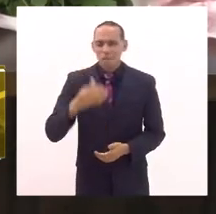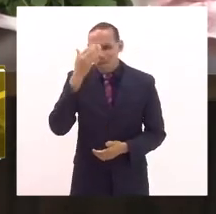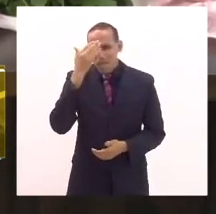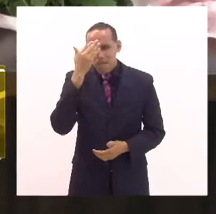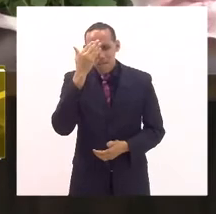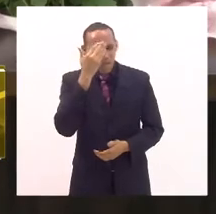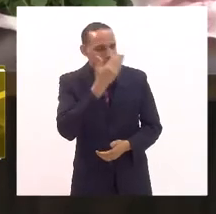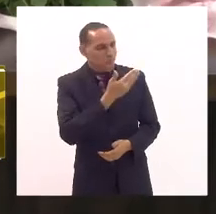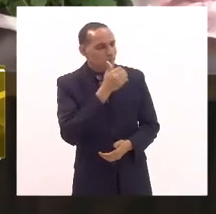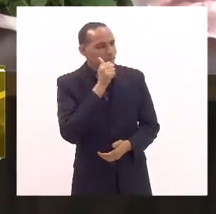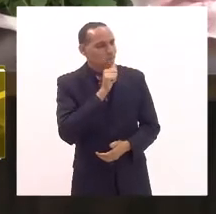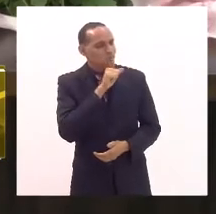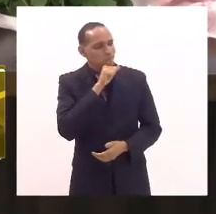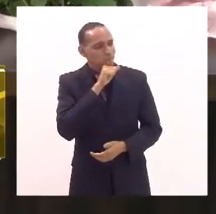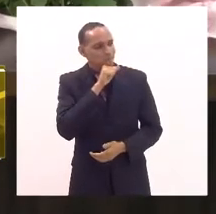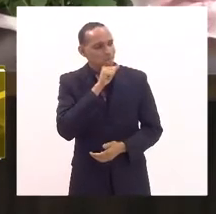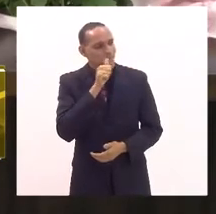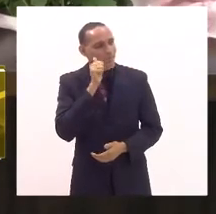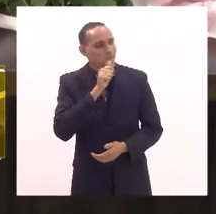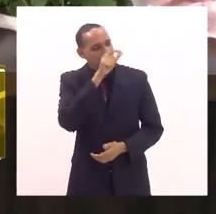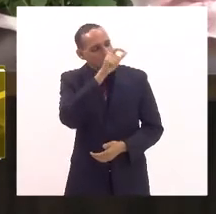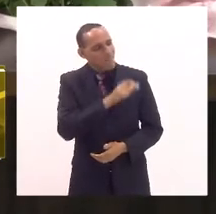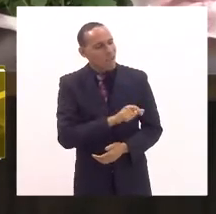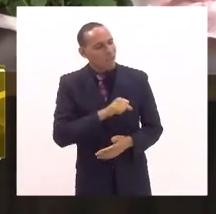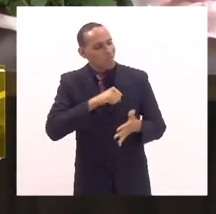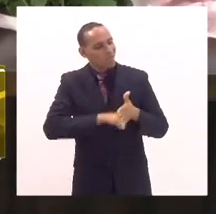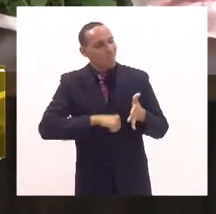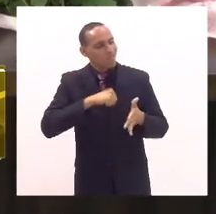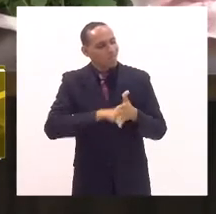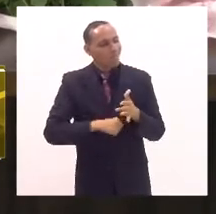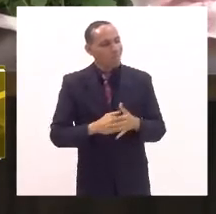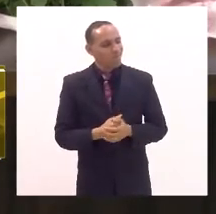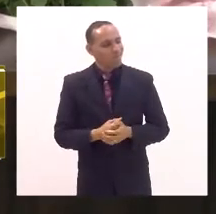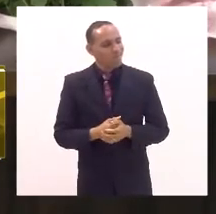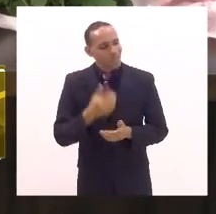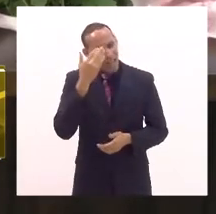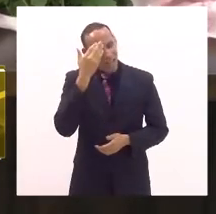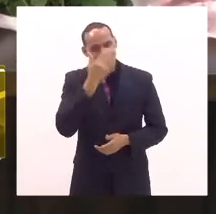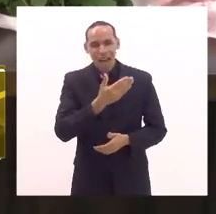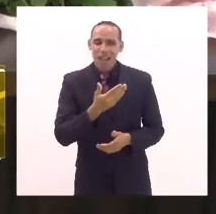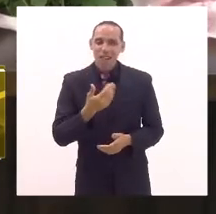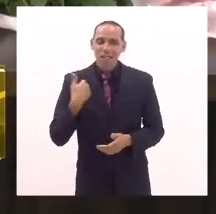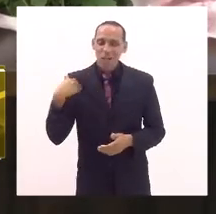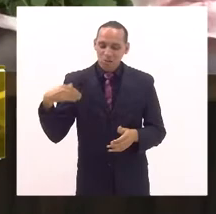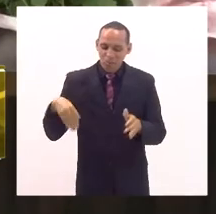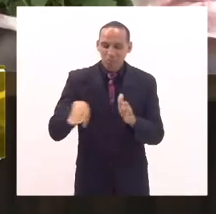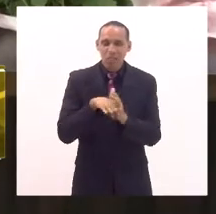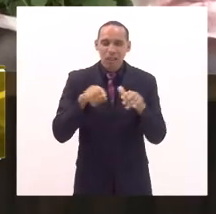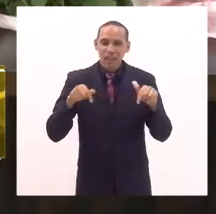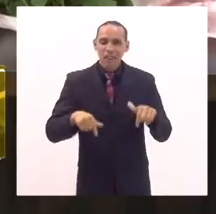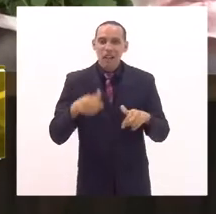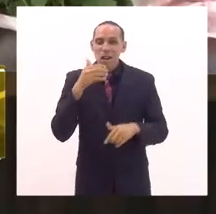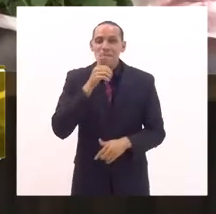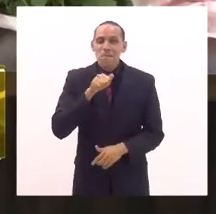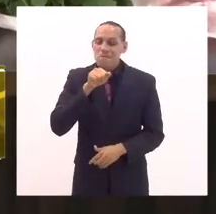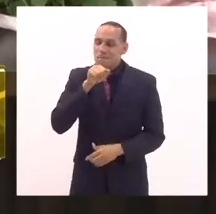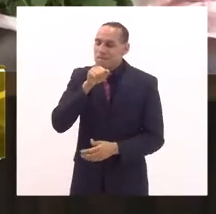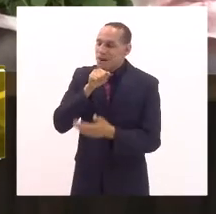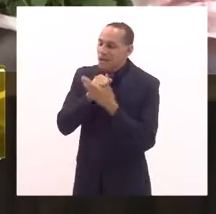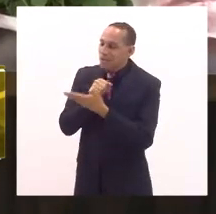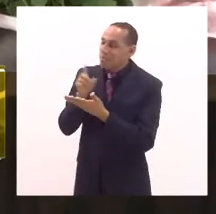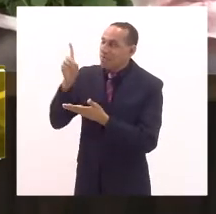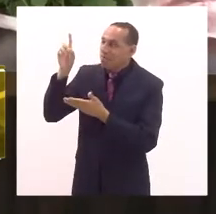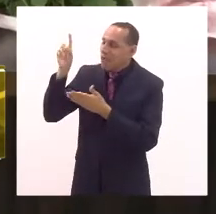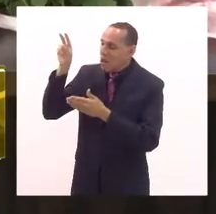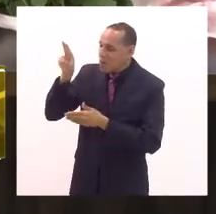mãe, essa mulher guerreira, que eu agradeço muito ter chegado aqui, ao meu pai que foi usado por